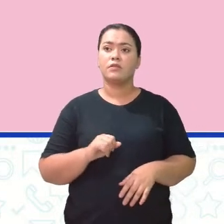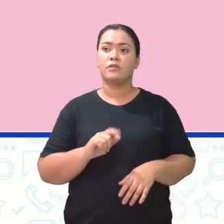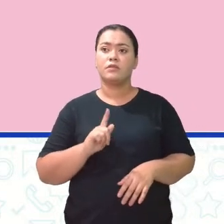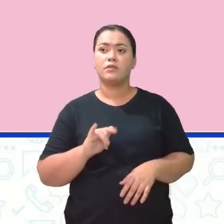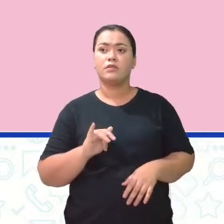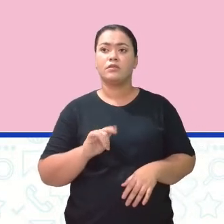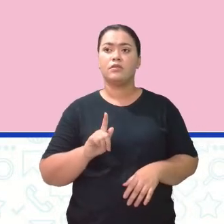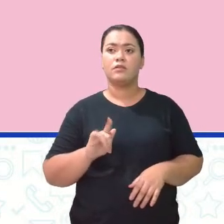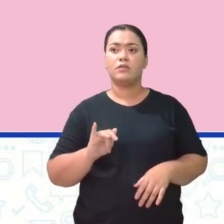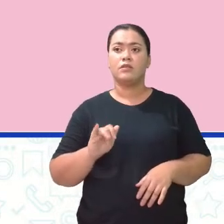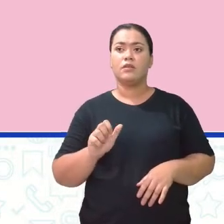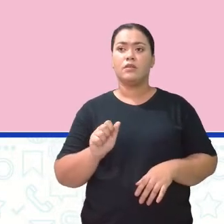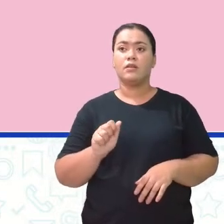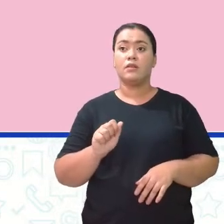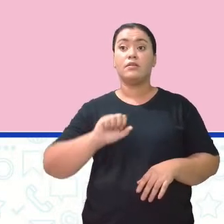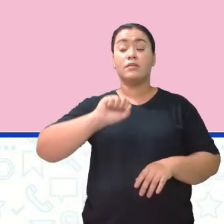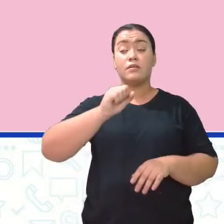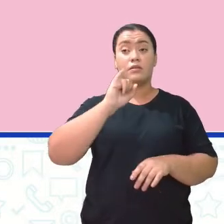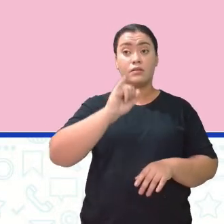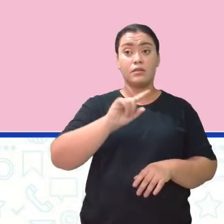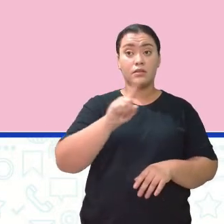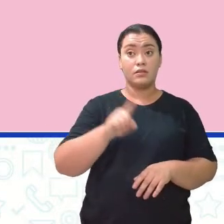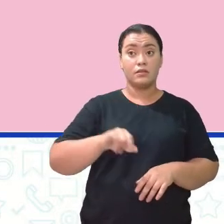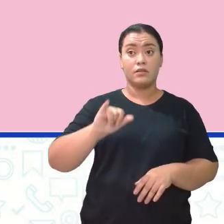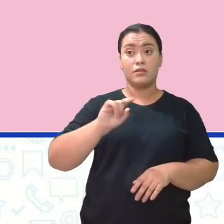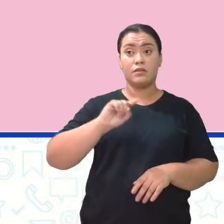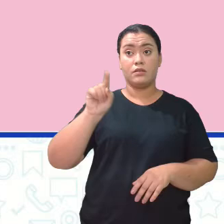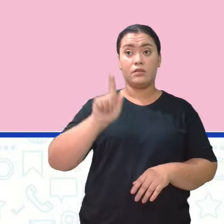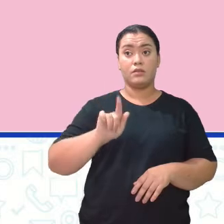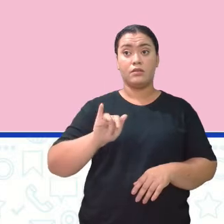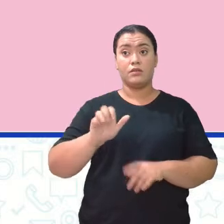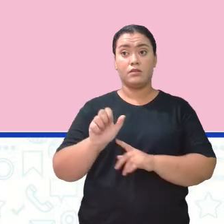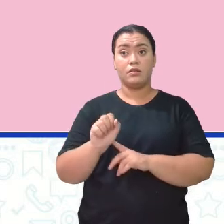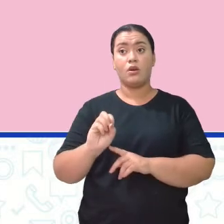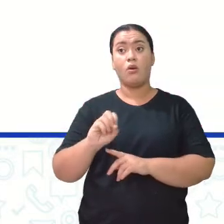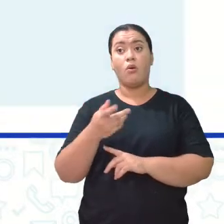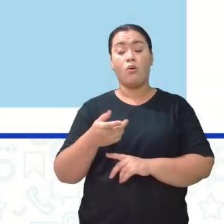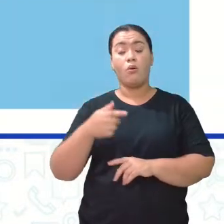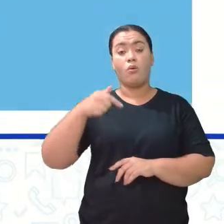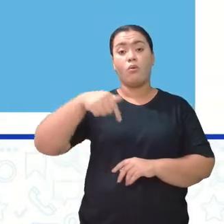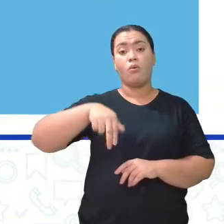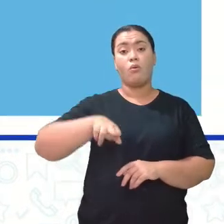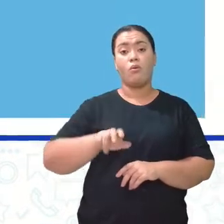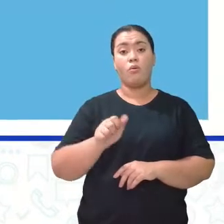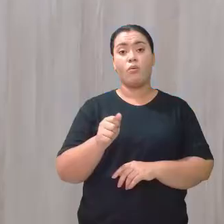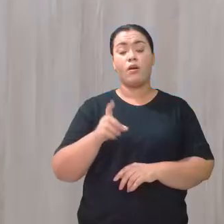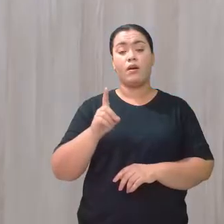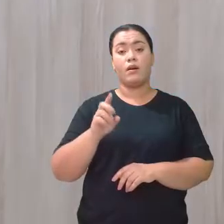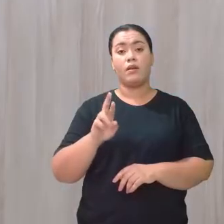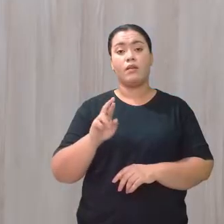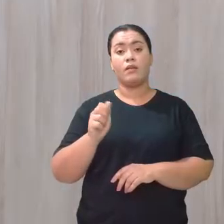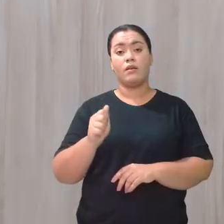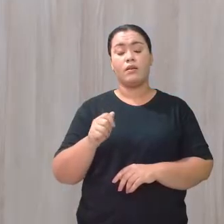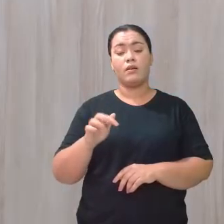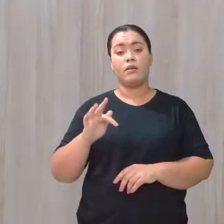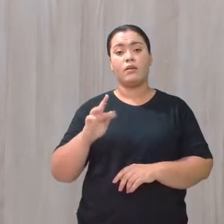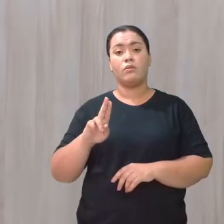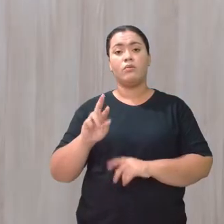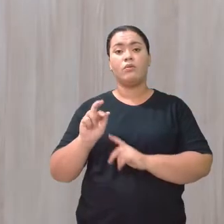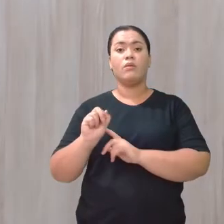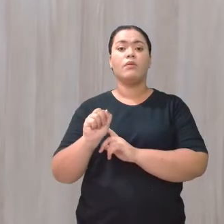que é isso, professora. Aí nós vamos ver aí que os dois tipos, a Lua, ela exerce uma grande influência